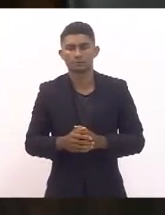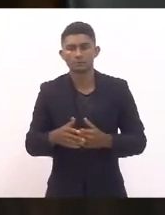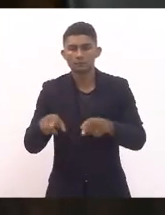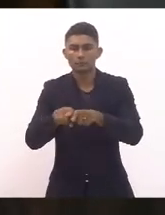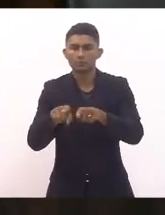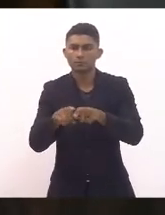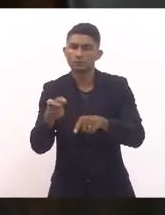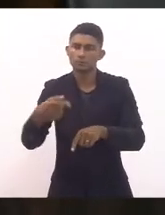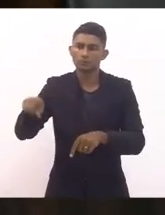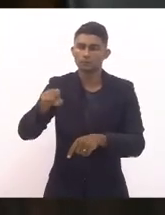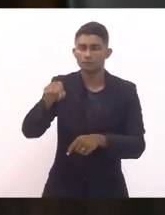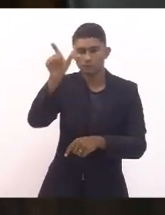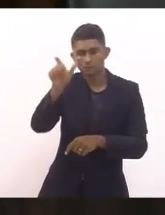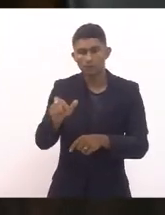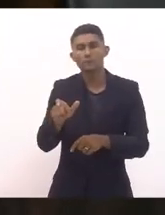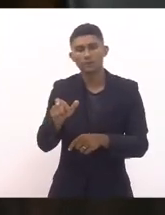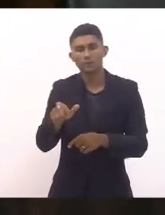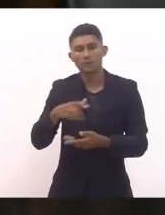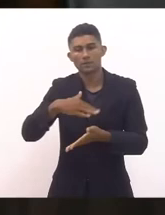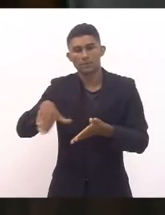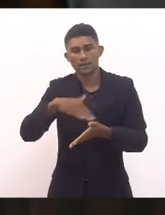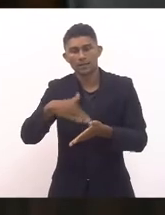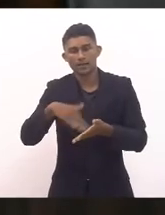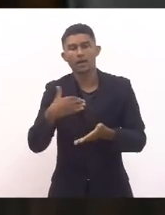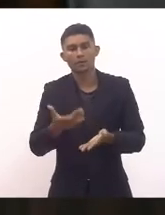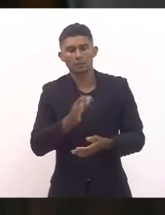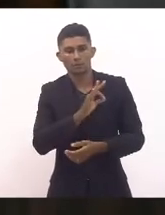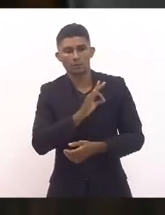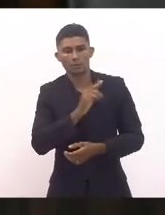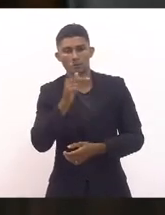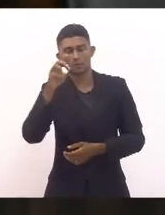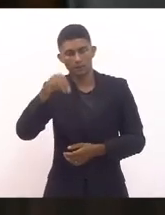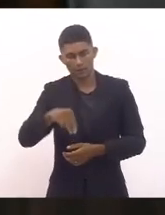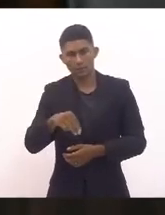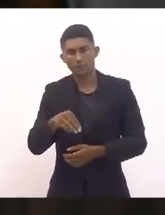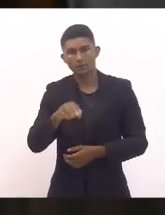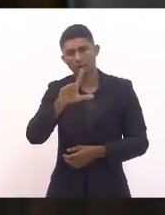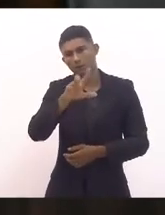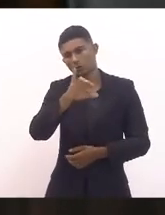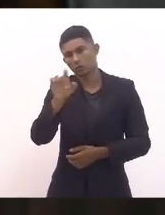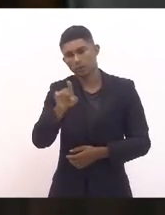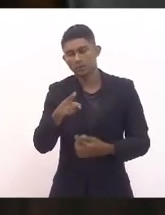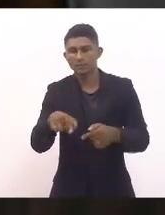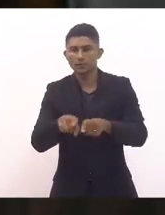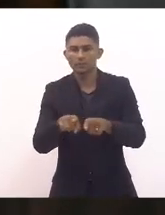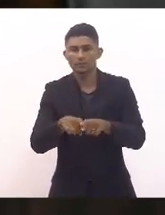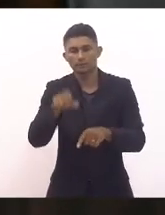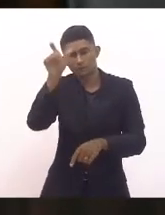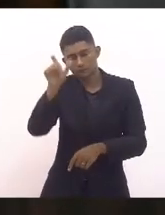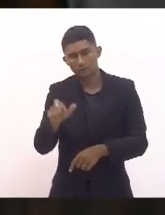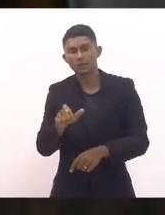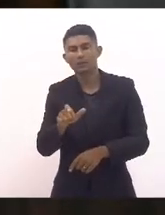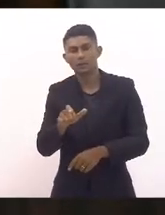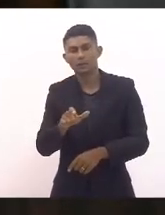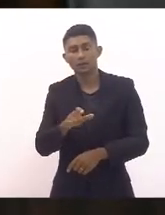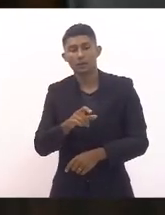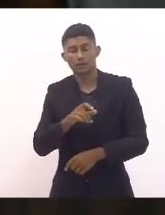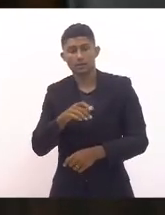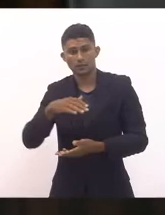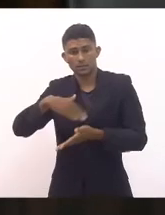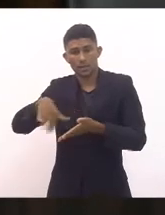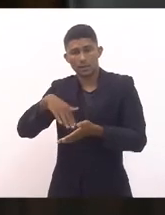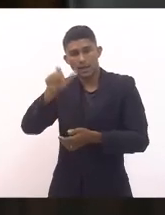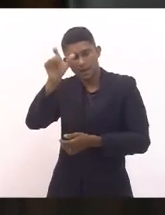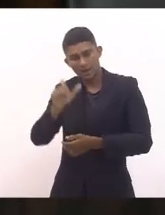secretário de Estado da Polícia Militar, Coronel PM Luiz Henrique Marinho Pires, e ao secretário de Estado de Defesa Civil, Coronel